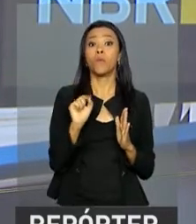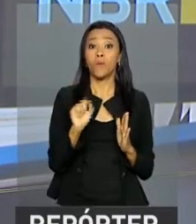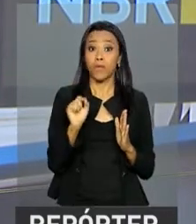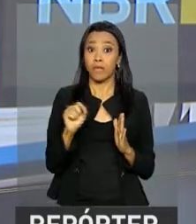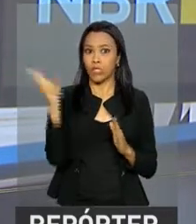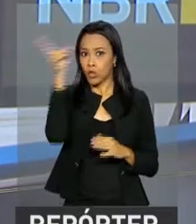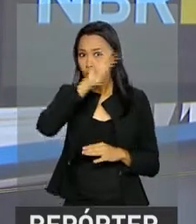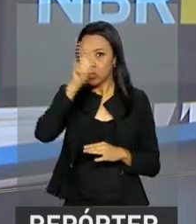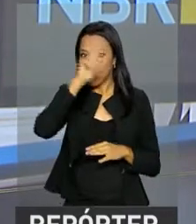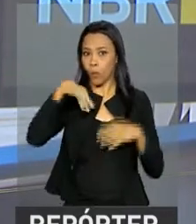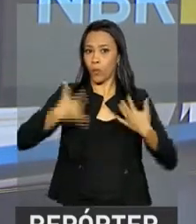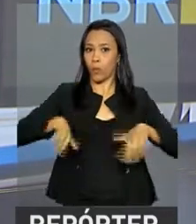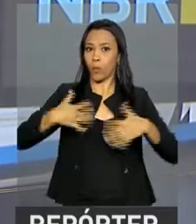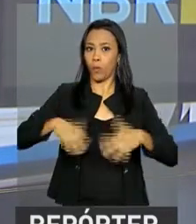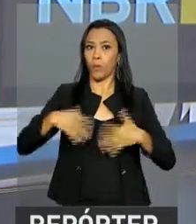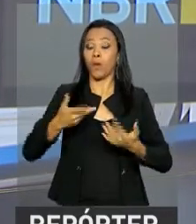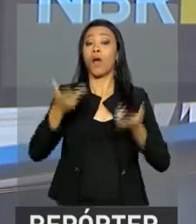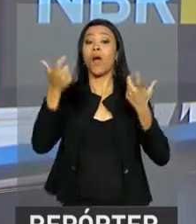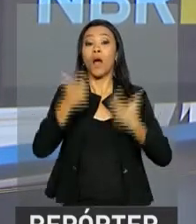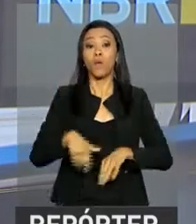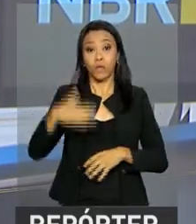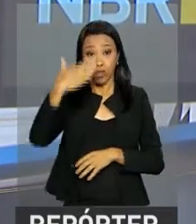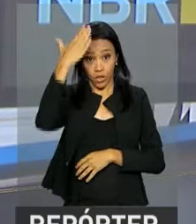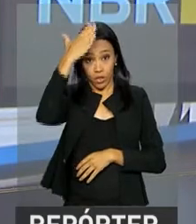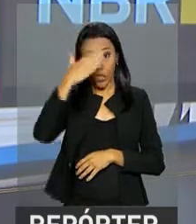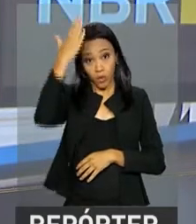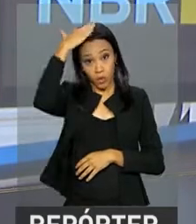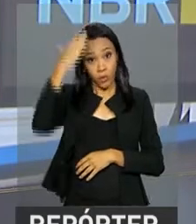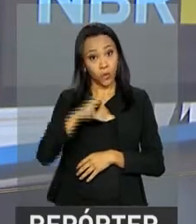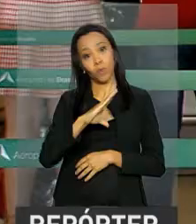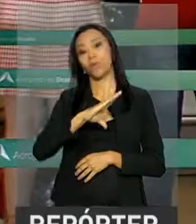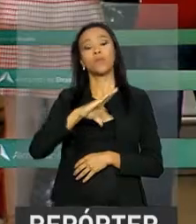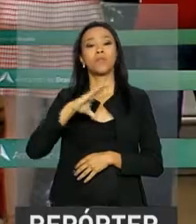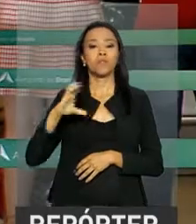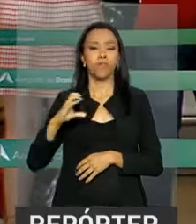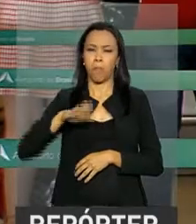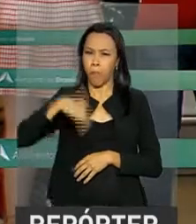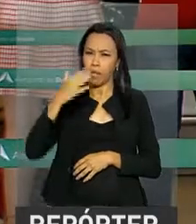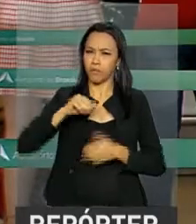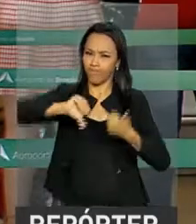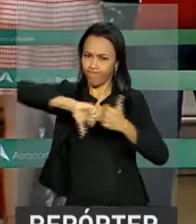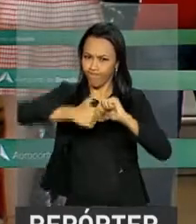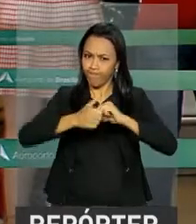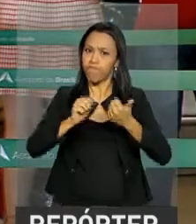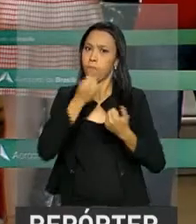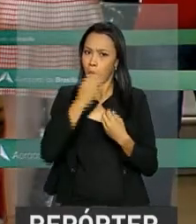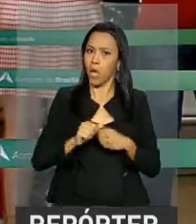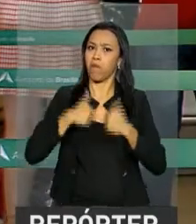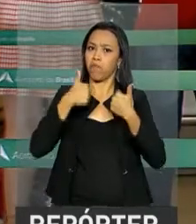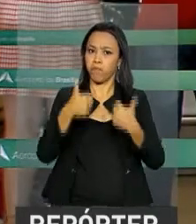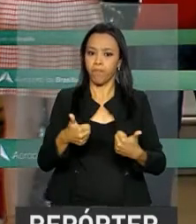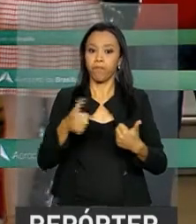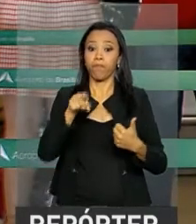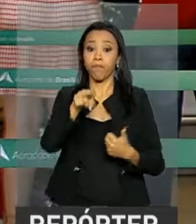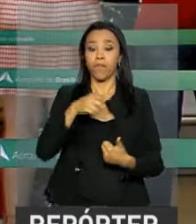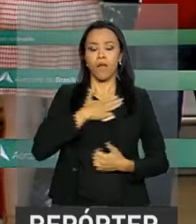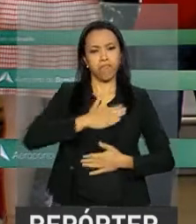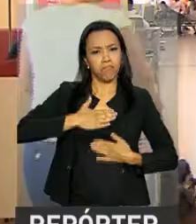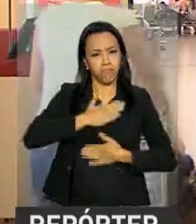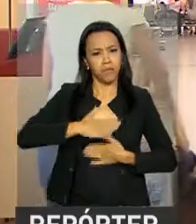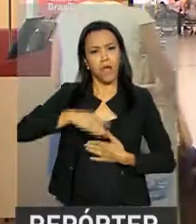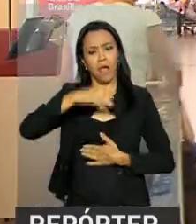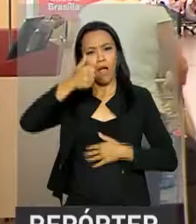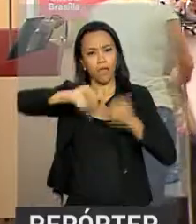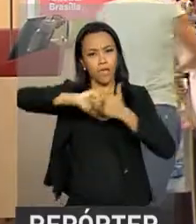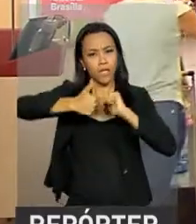série histórica. O terminal de Curitiba foi o mais bem avaliado. A pesquisa sobre a satisfação geral do